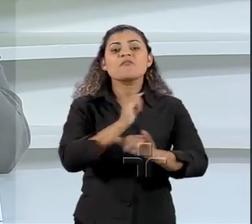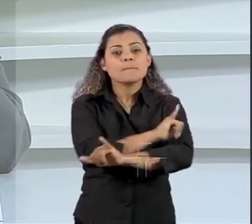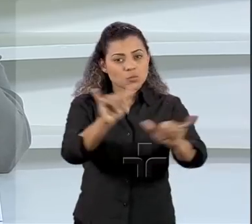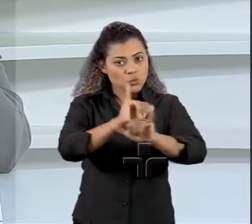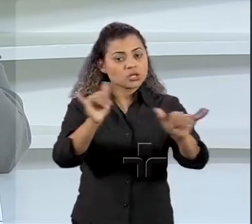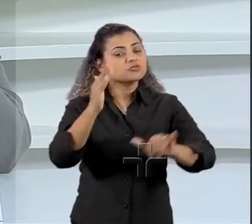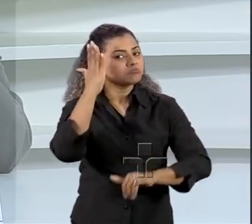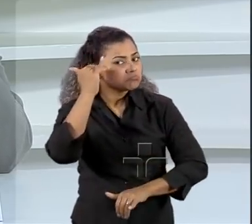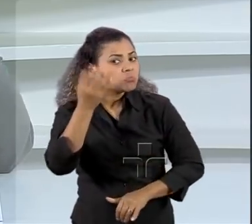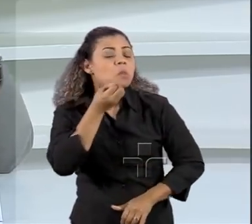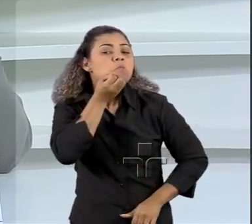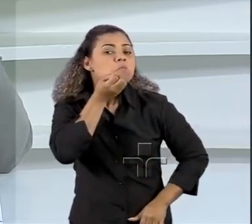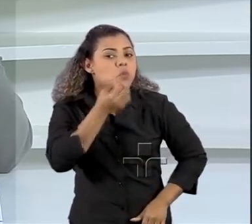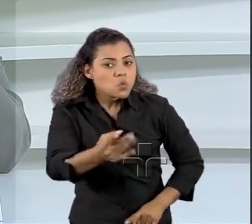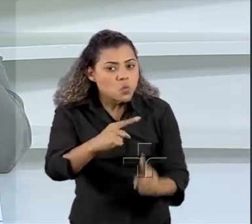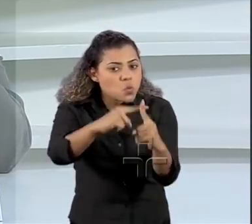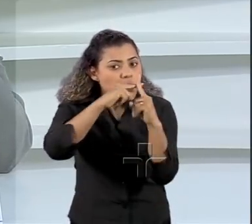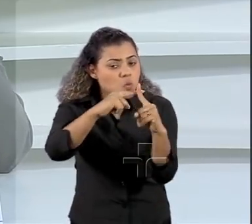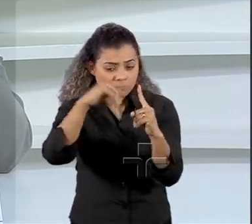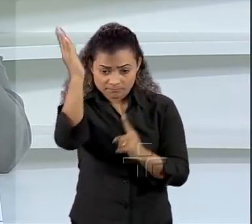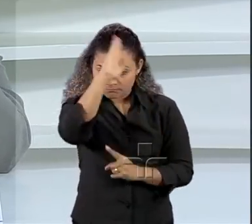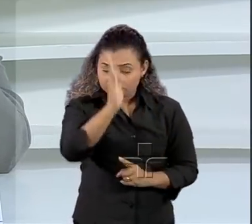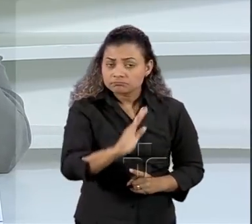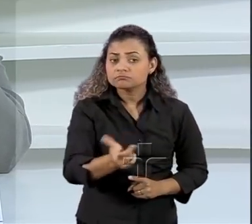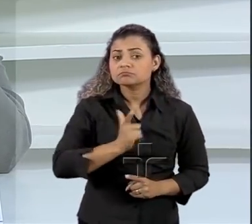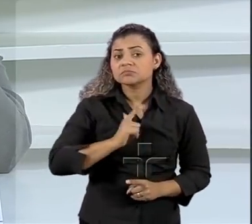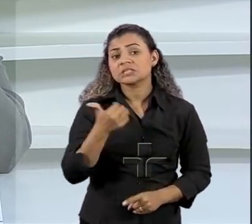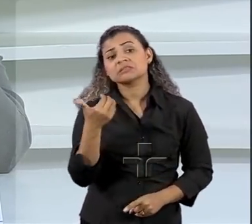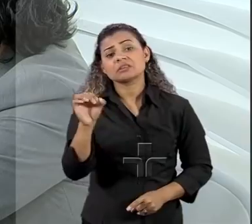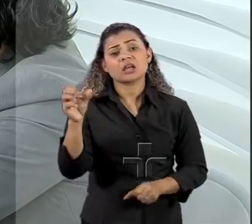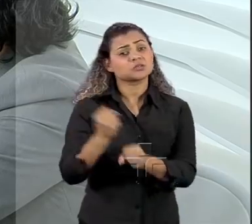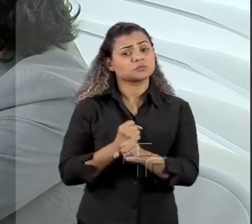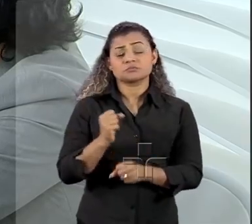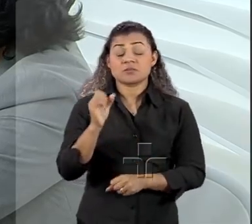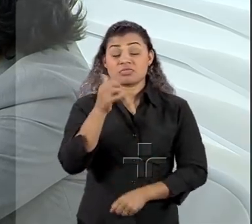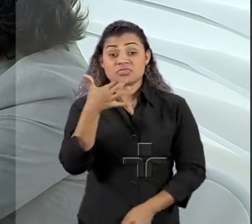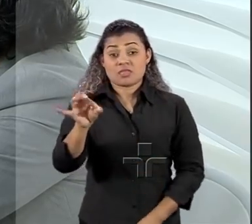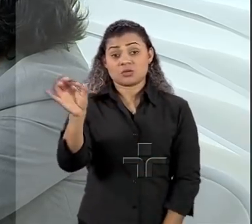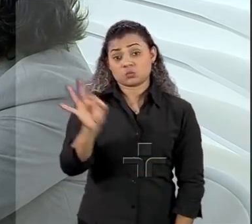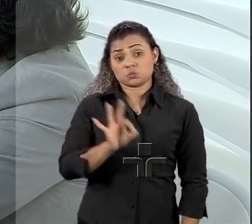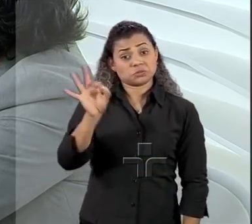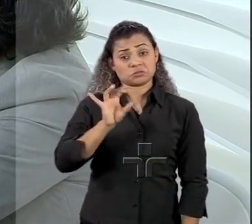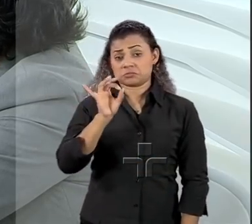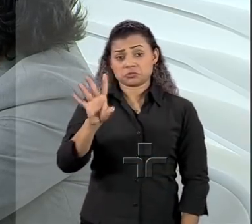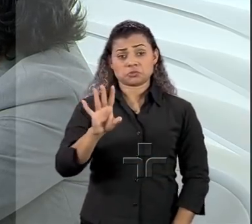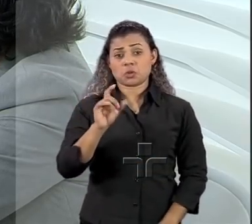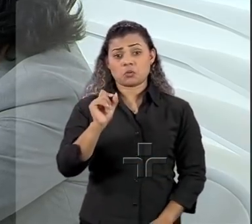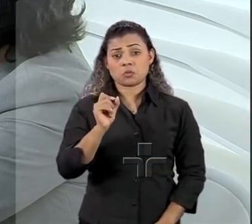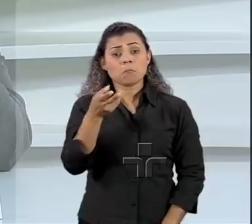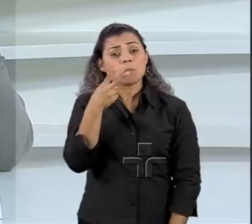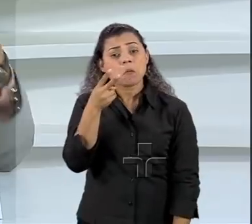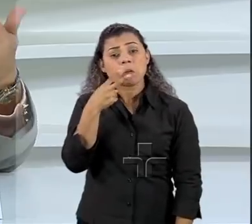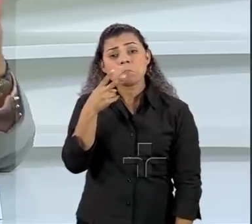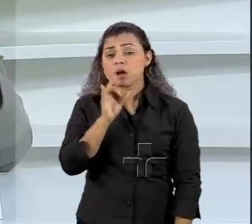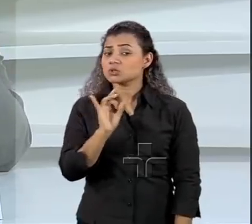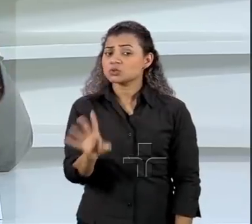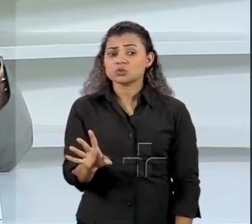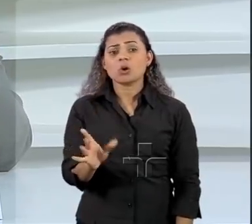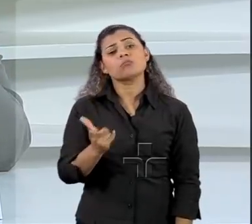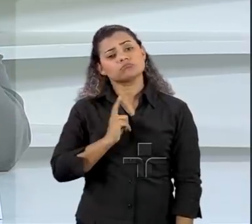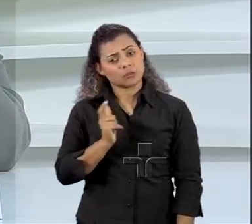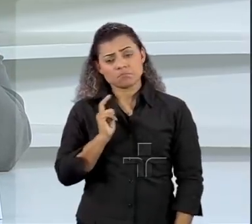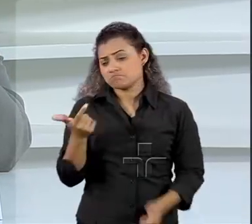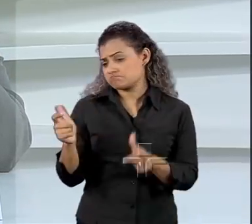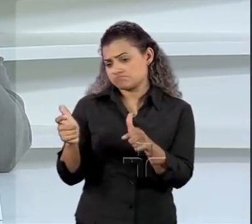sucesso, né? Hoje a gente tem no Brasil como um todo aí cerca de 10% de referência do uso de tabaco pelo Vigitel, que